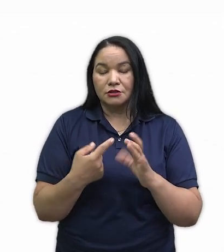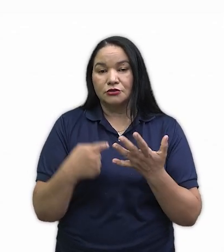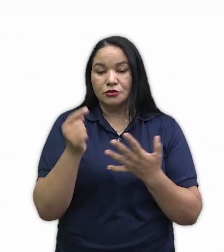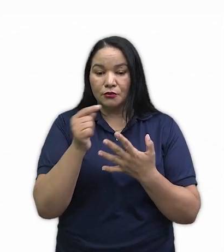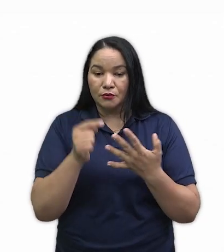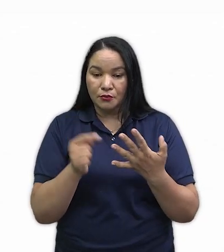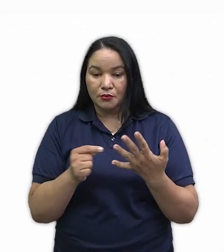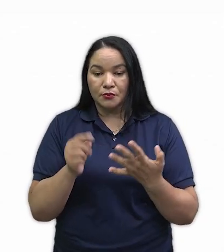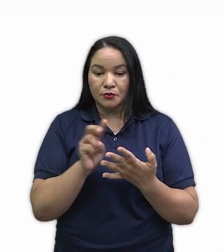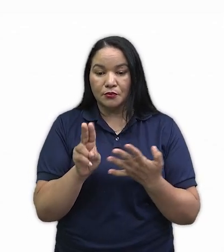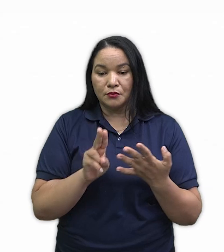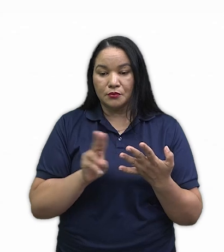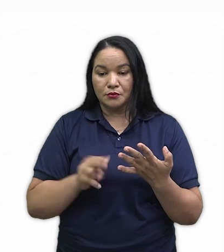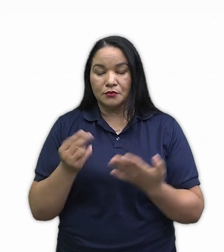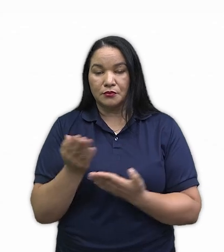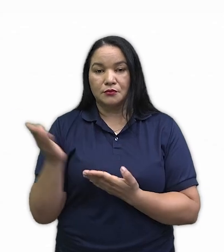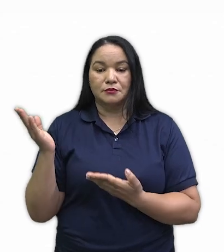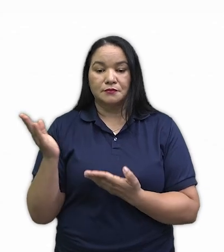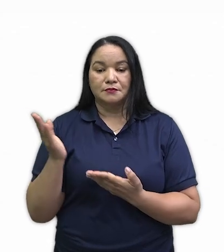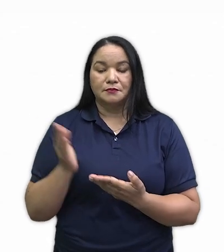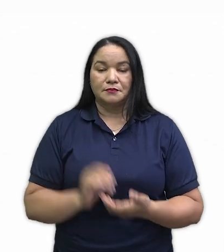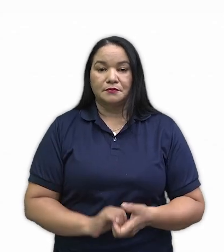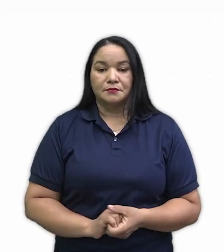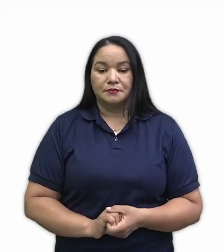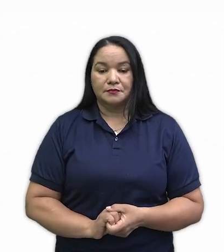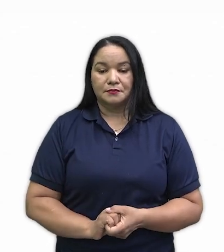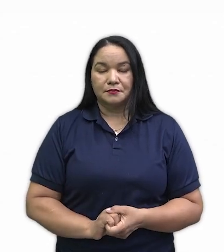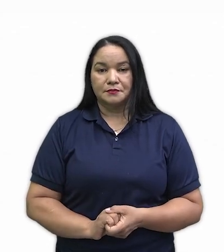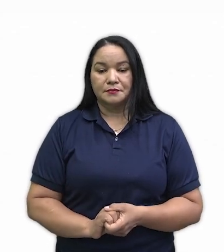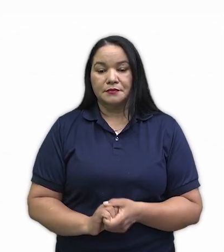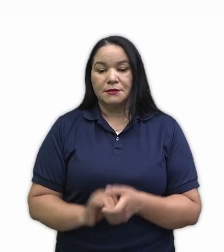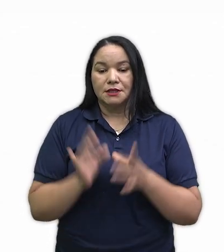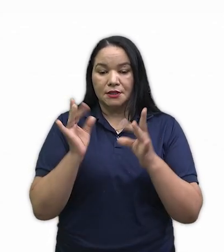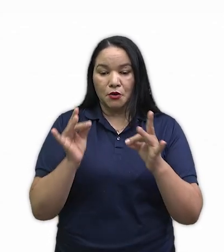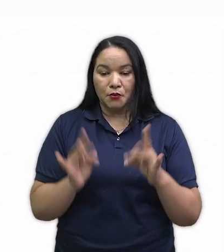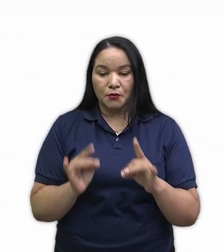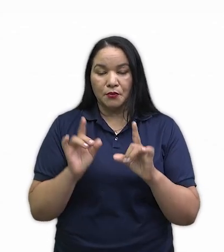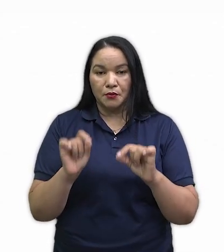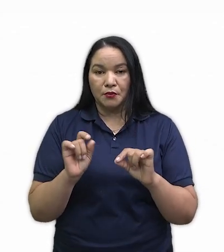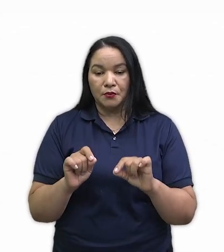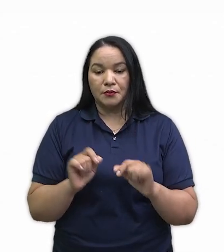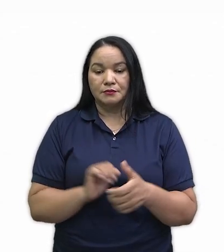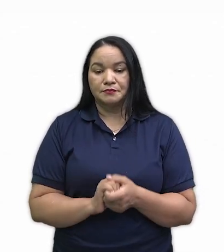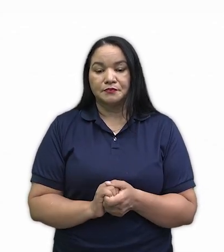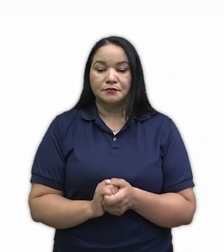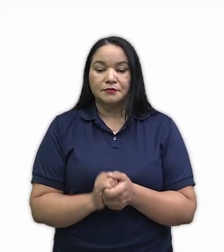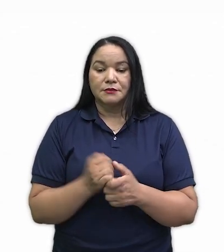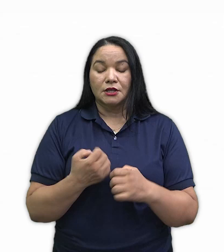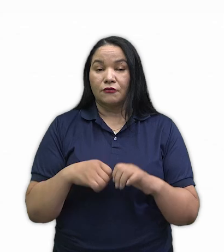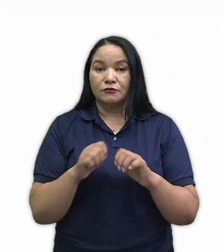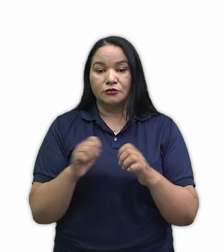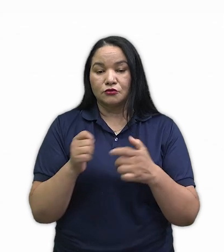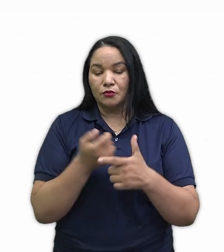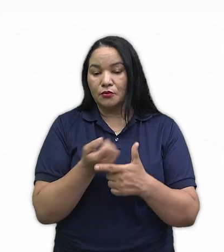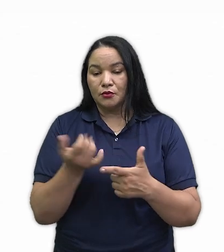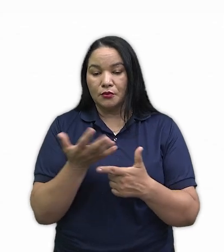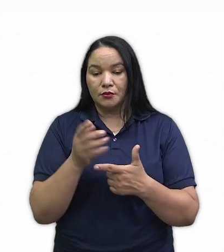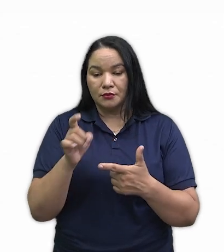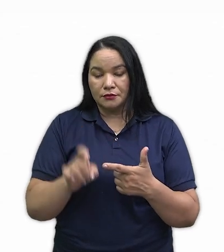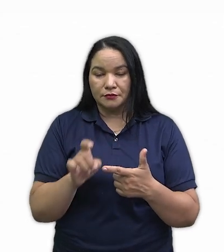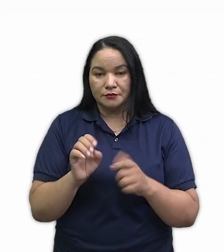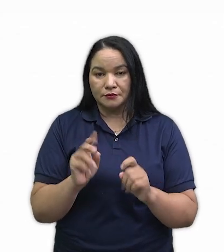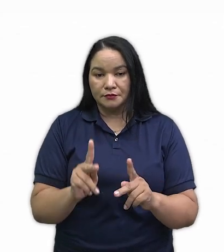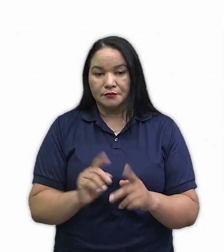fundamentais, domínio contra domínio, imagem e crescimento da função, detalhamento, função